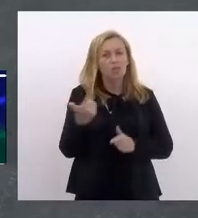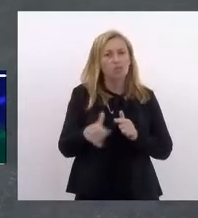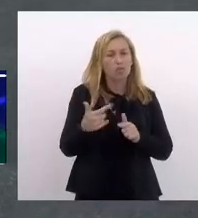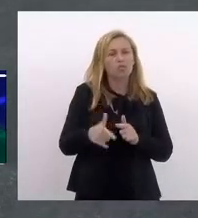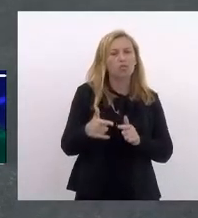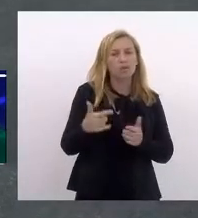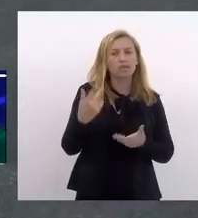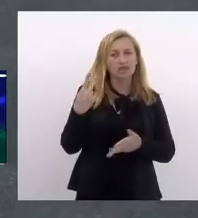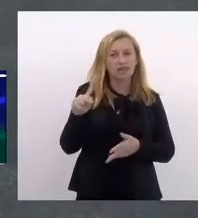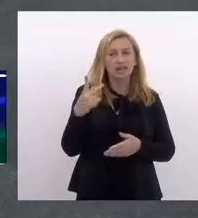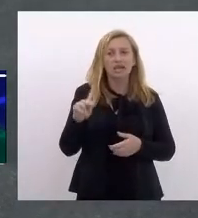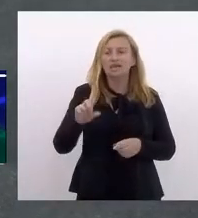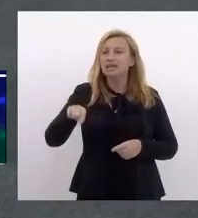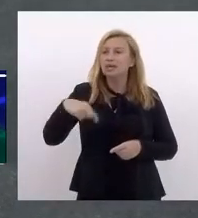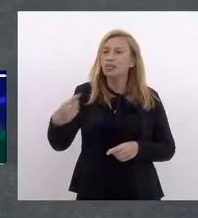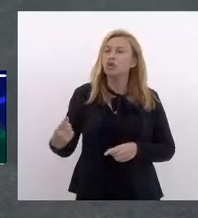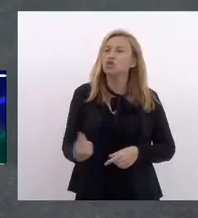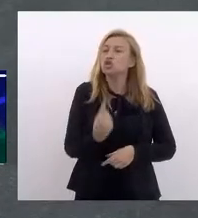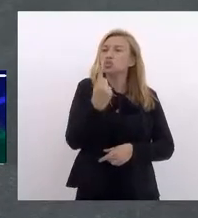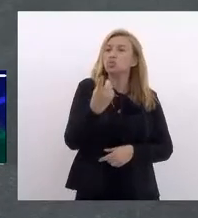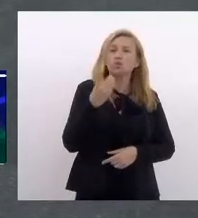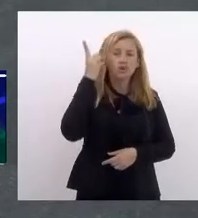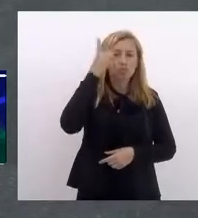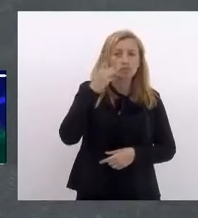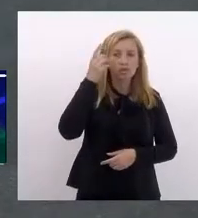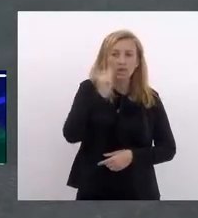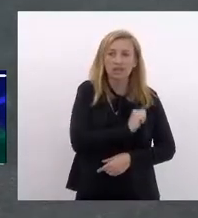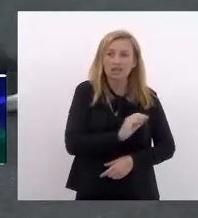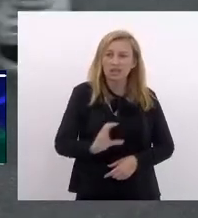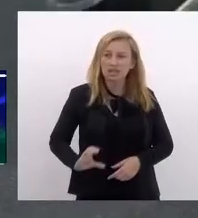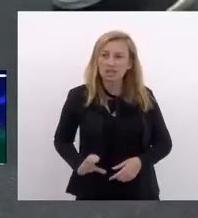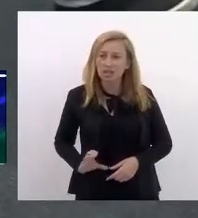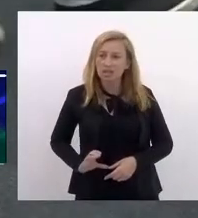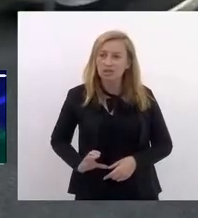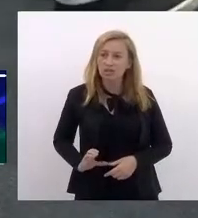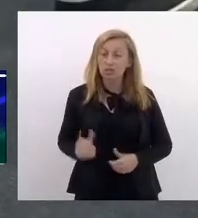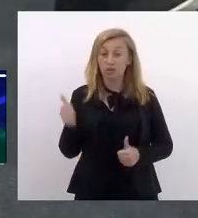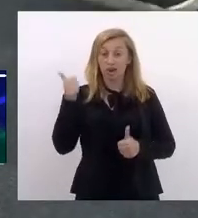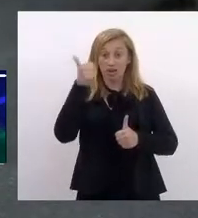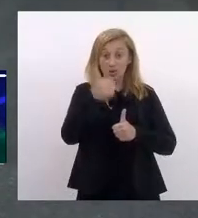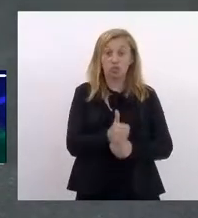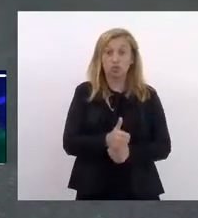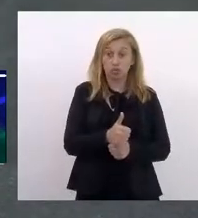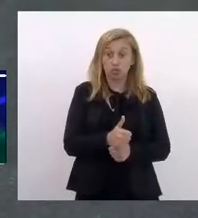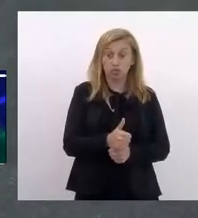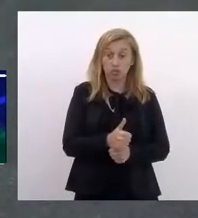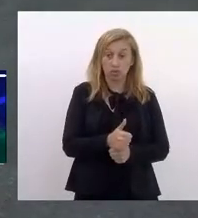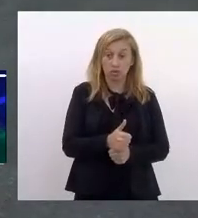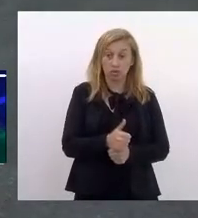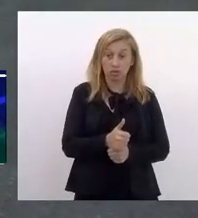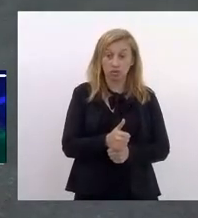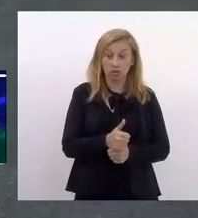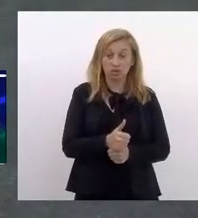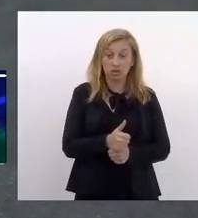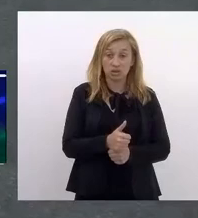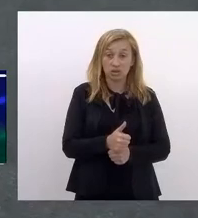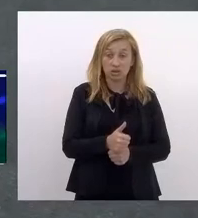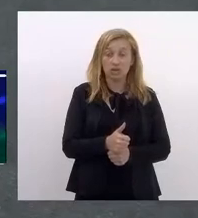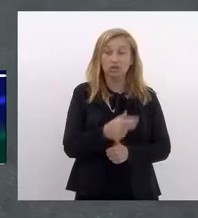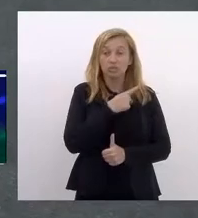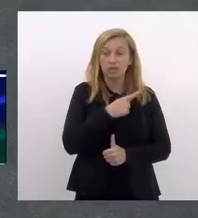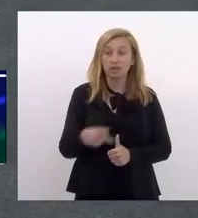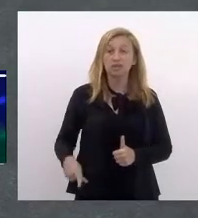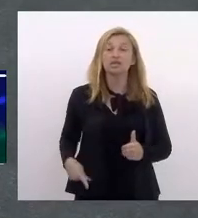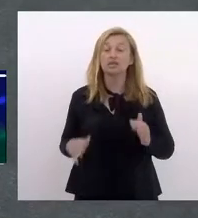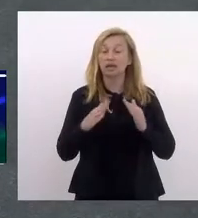problema. Depois, com o deputado André Siciliano, quando ele assumiu interinamente a presidência